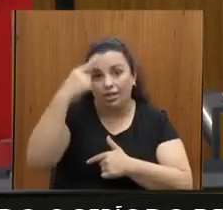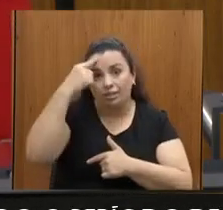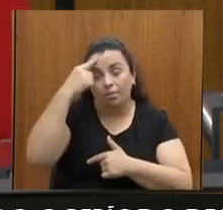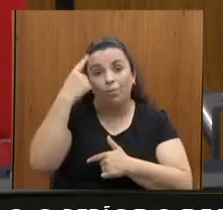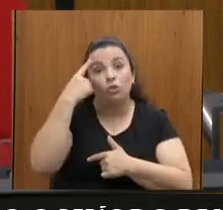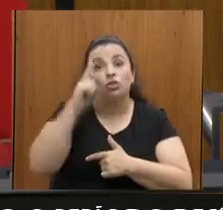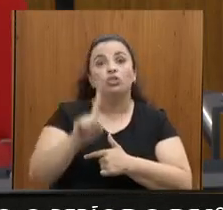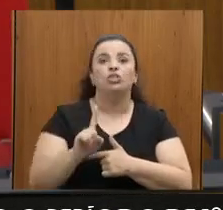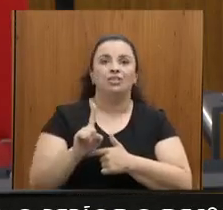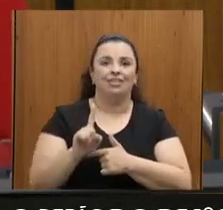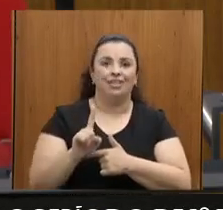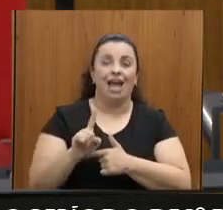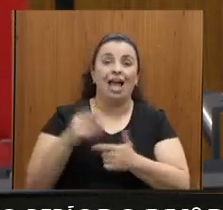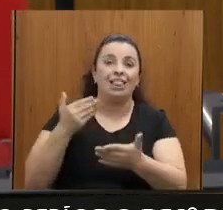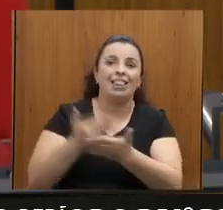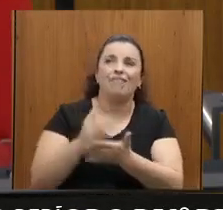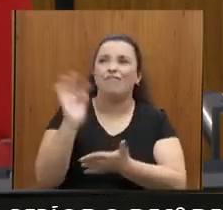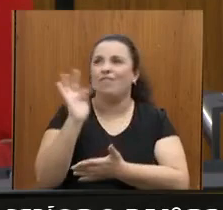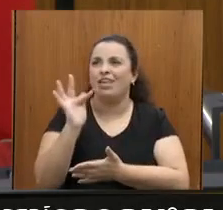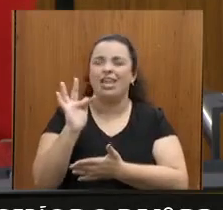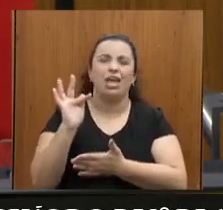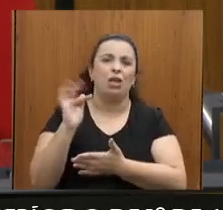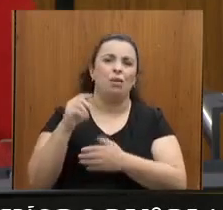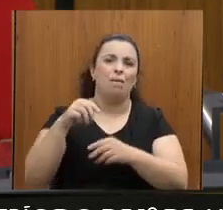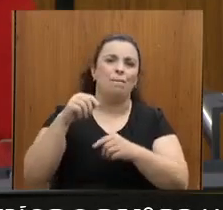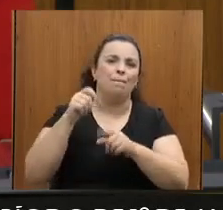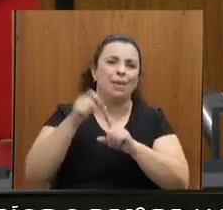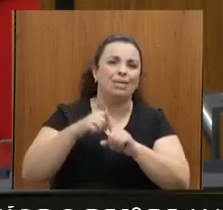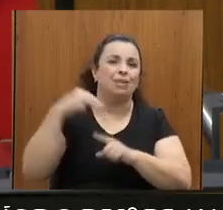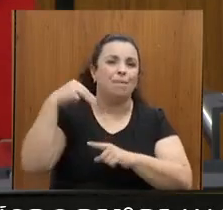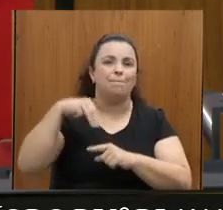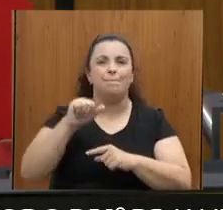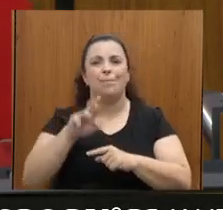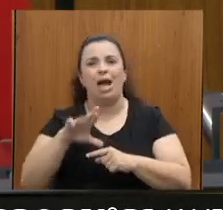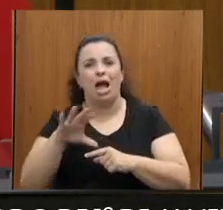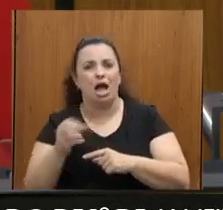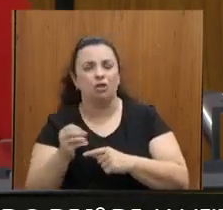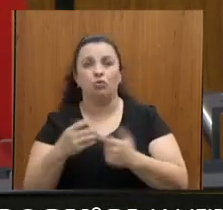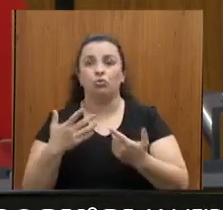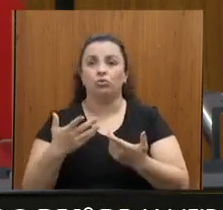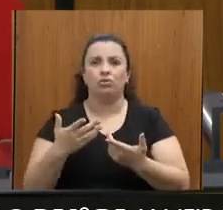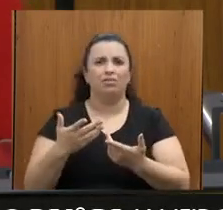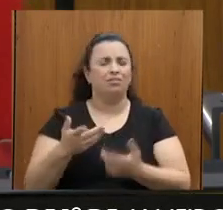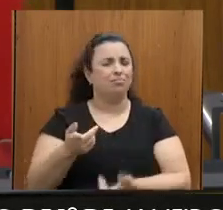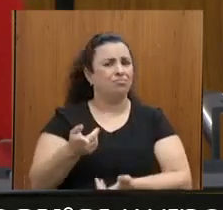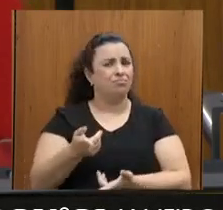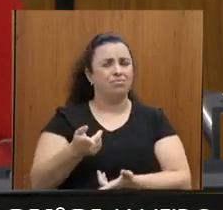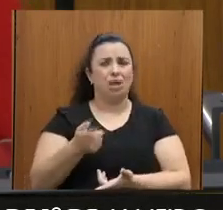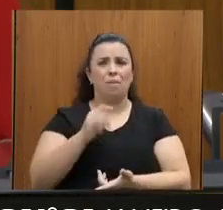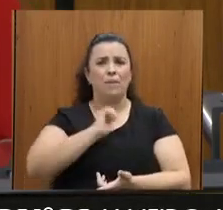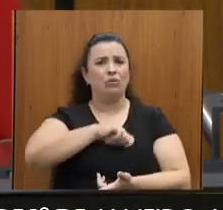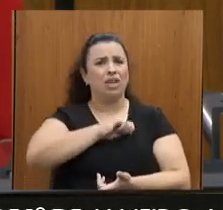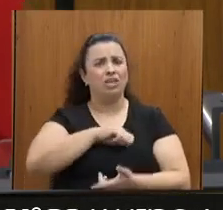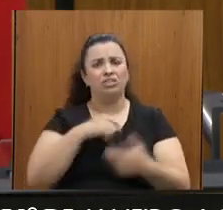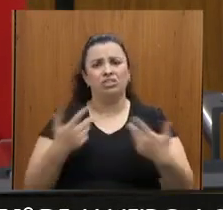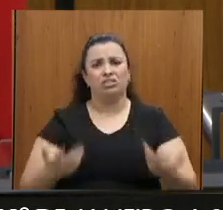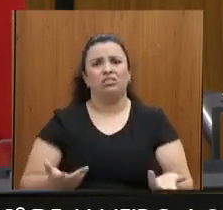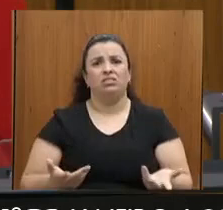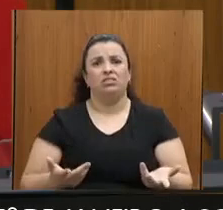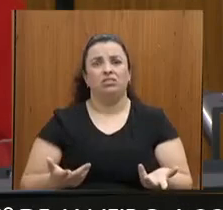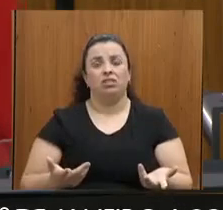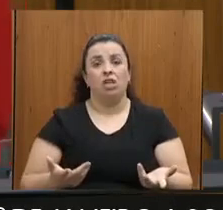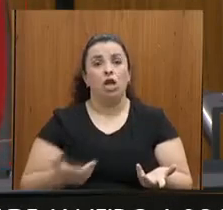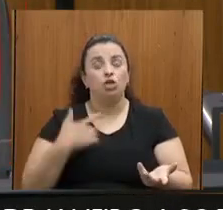de serviço até fevereiro, março, é de uma crueldade. Eu já abordei isso que, na Assembleia Fiscalia, nós não conseguimos ter